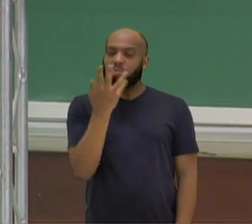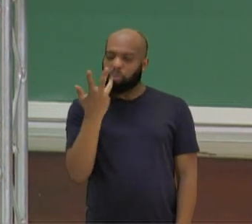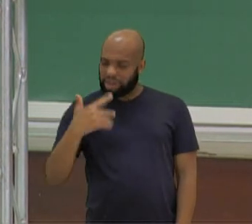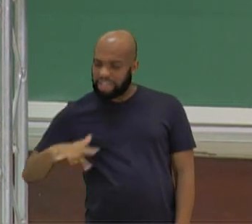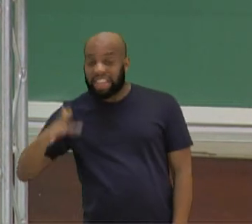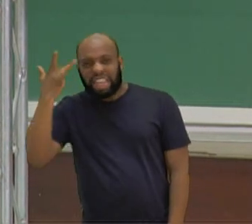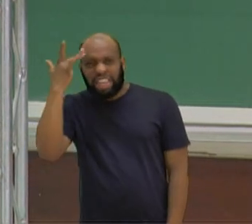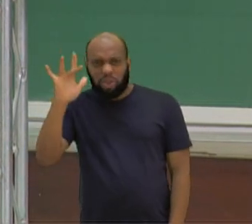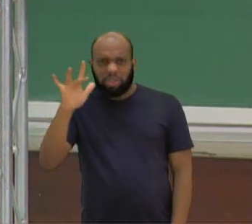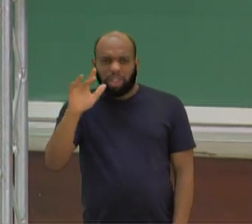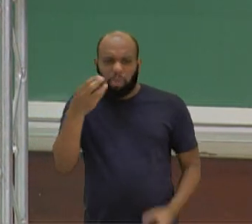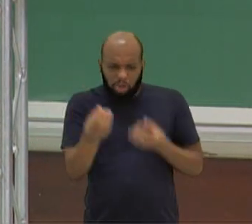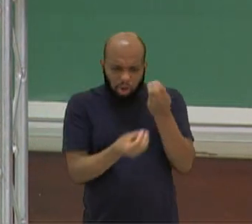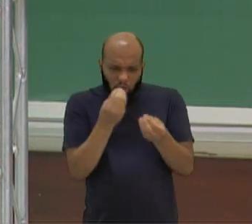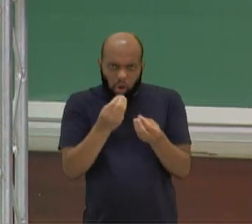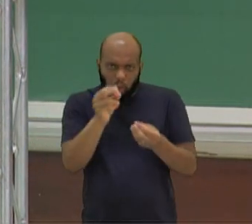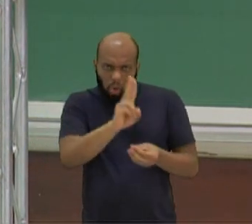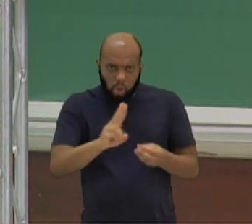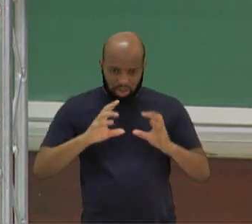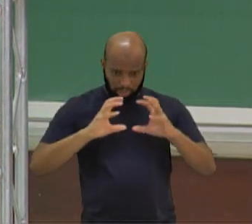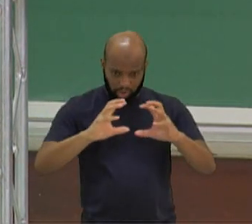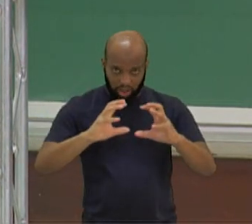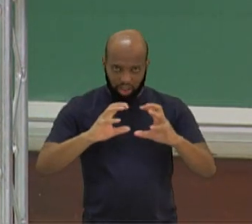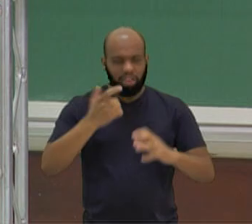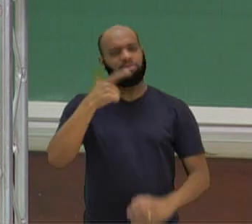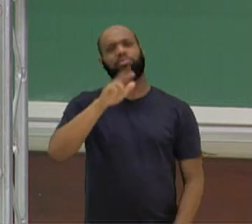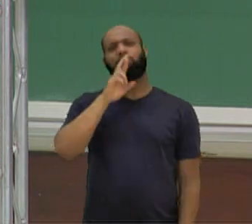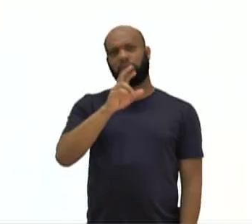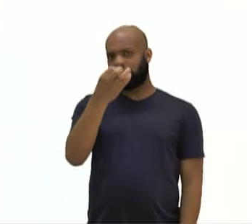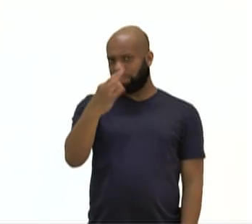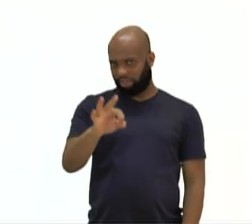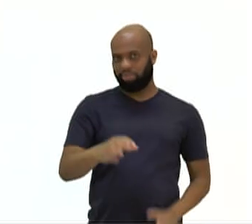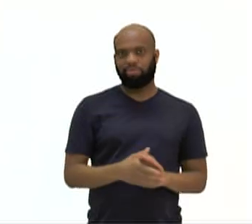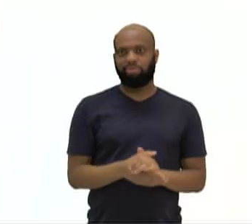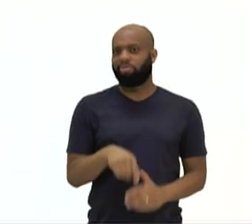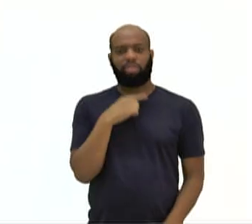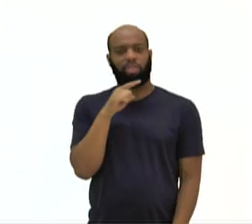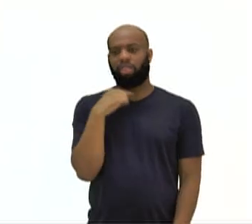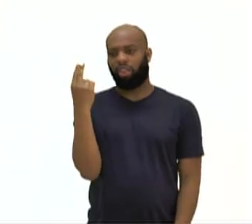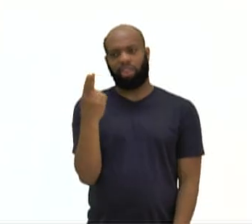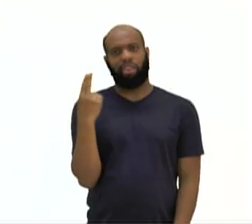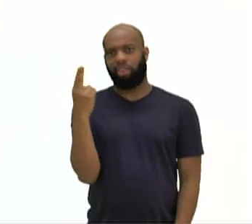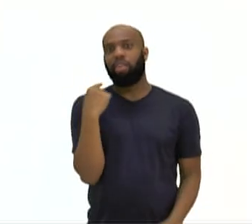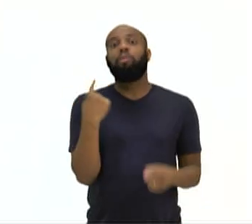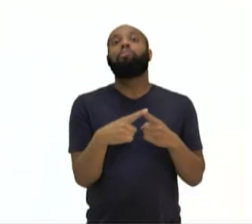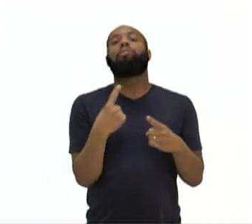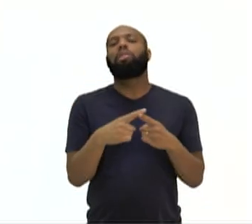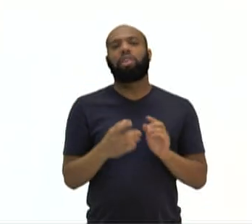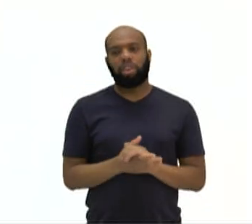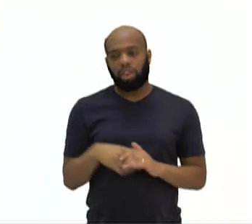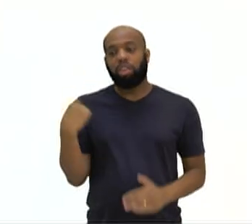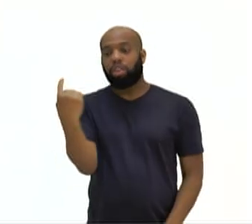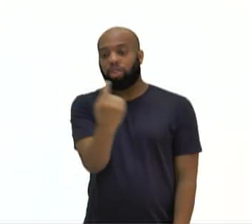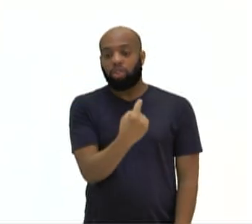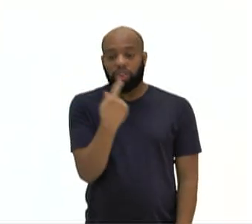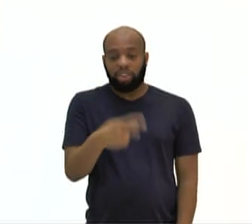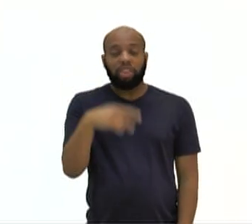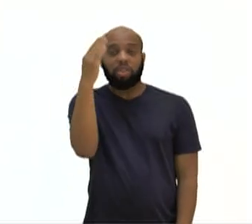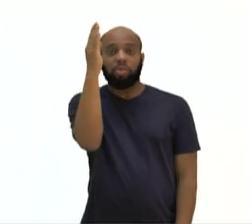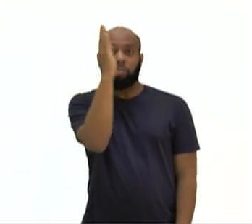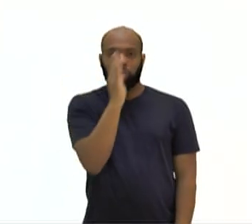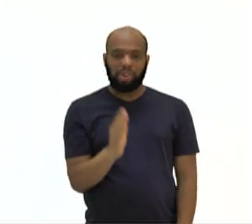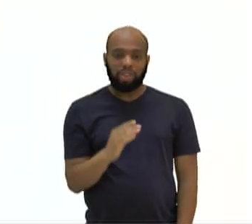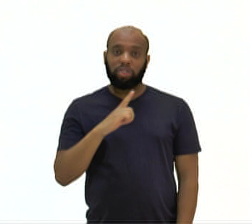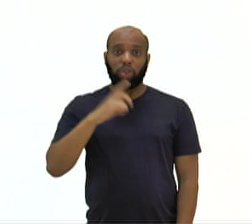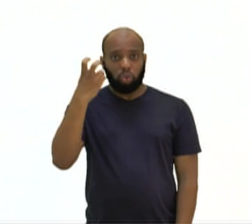como se brinca com uma bola? Todo mundo acertou, né? Não é provável, pois nós somos um país em que a